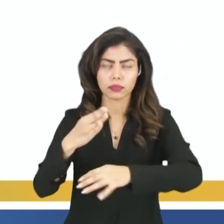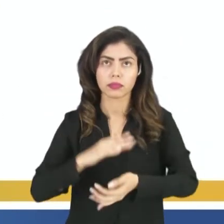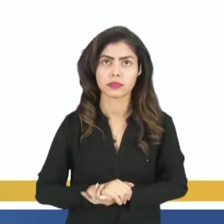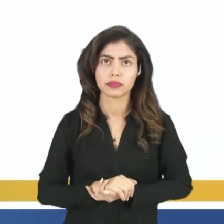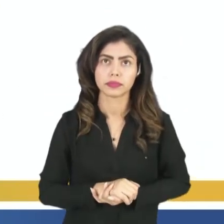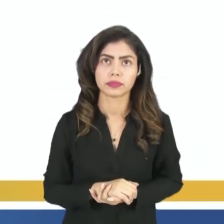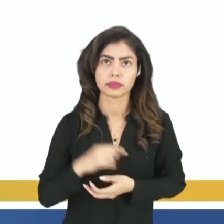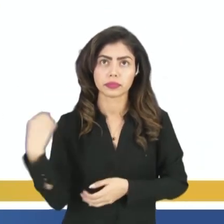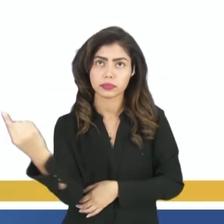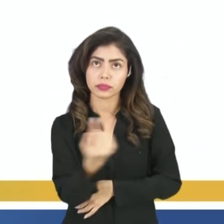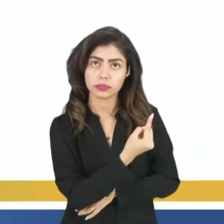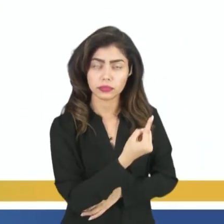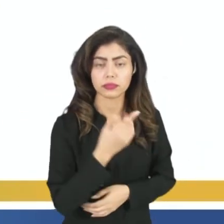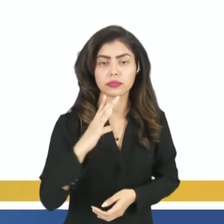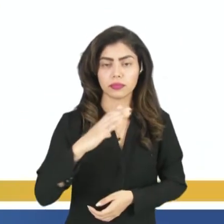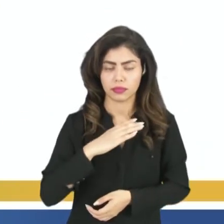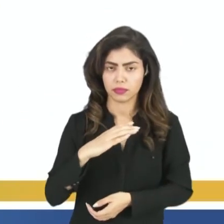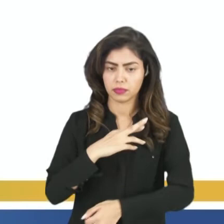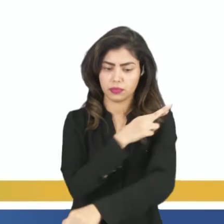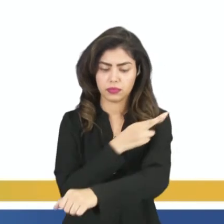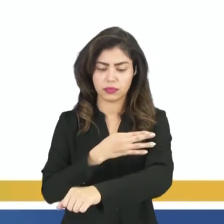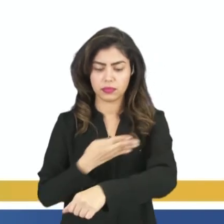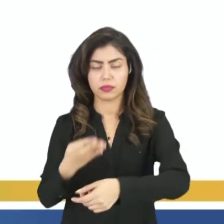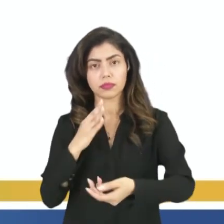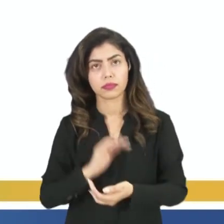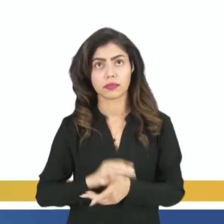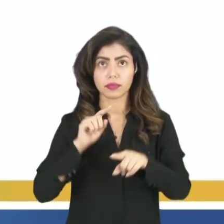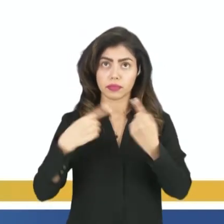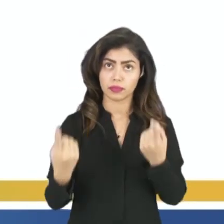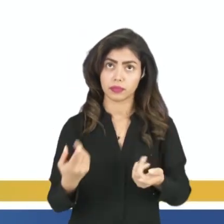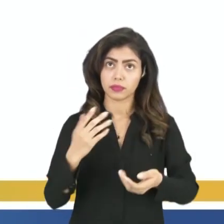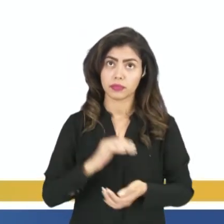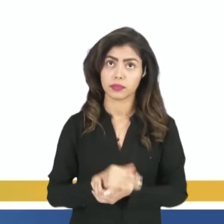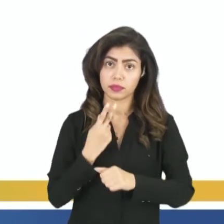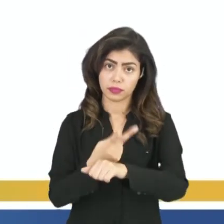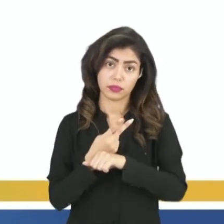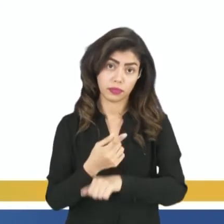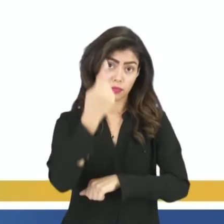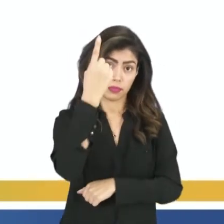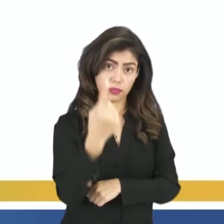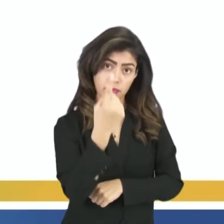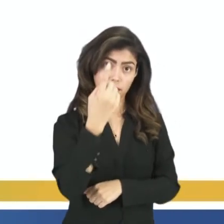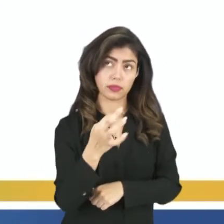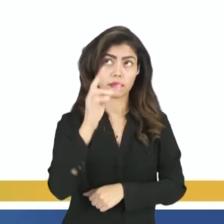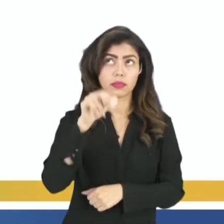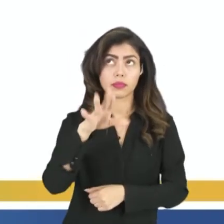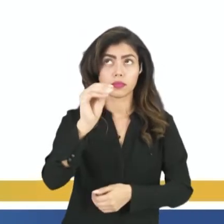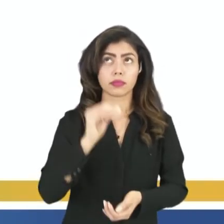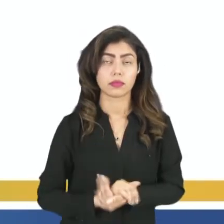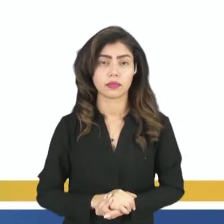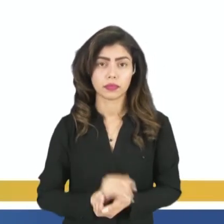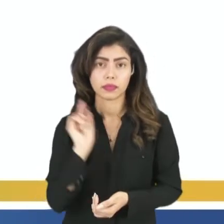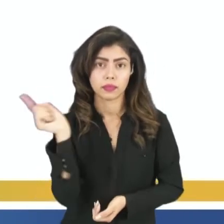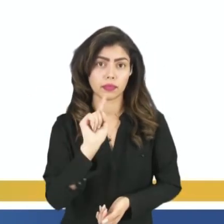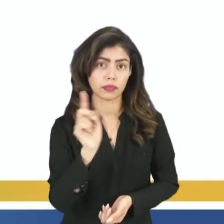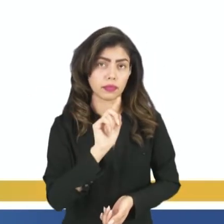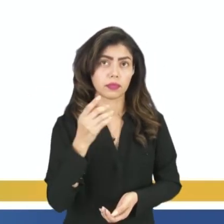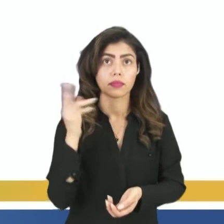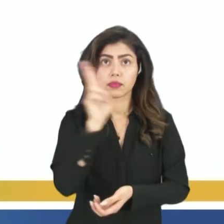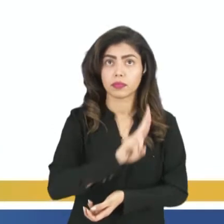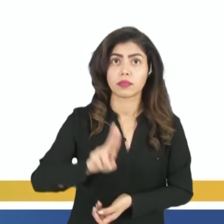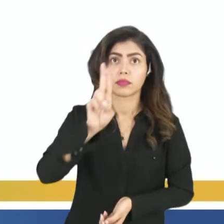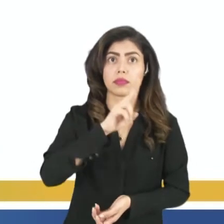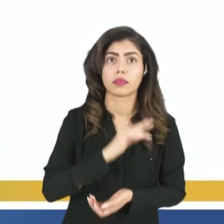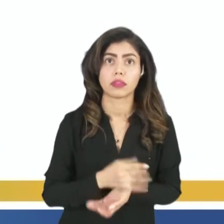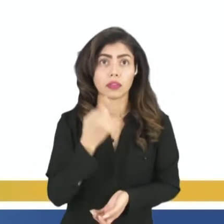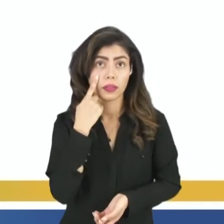só, nossa querida capital, Rio Branco, Acre, porém aqui nessa pesquisa diz que foi eleito no primeiro turno. Não vamos utilizar Rio Branco,